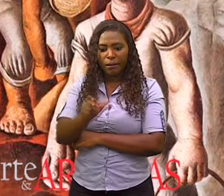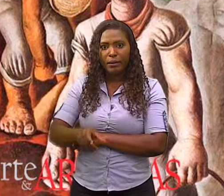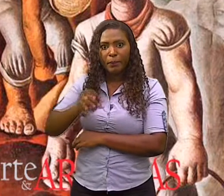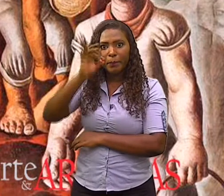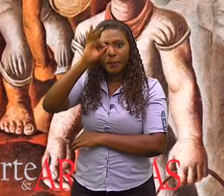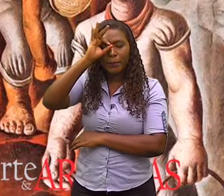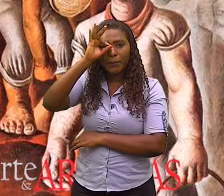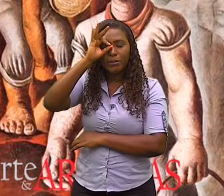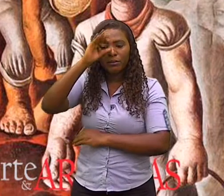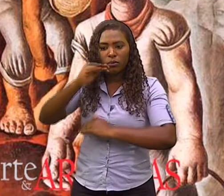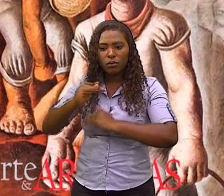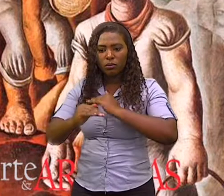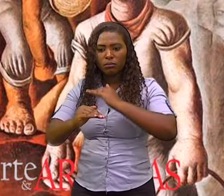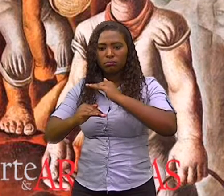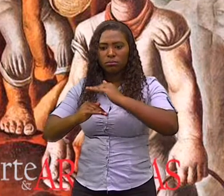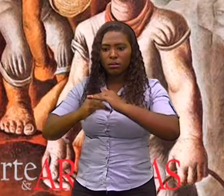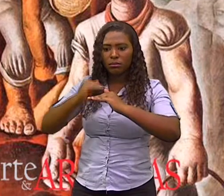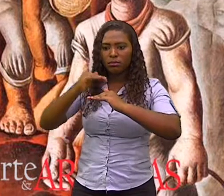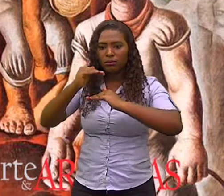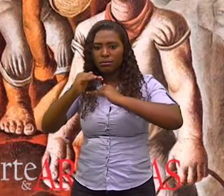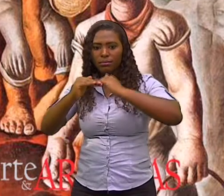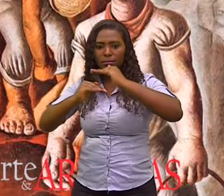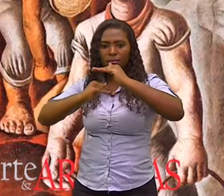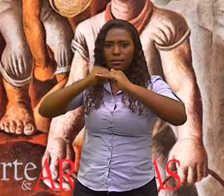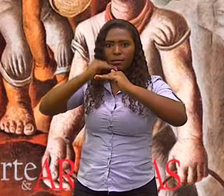consagrando entre os grandes artistas.